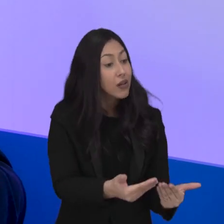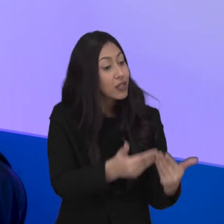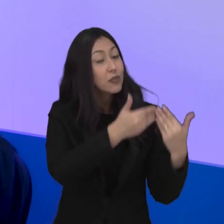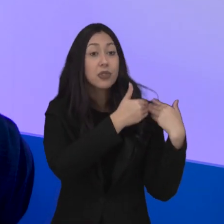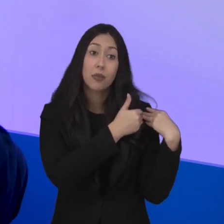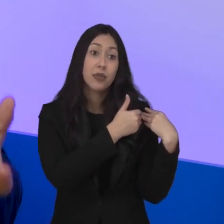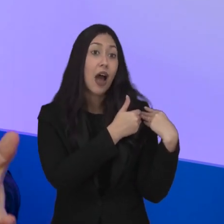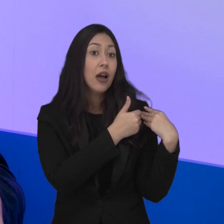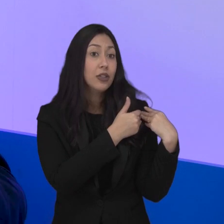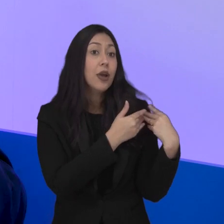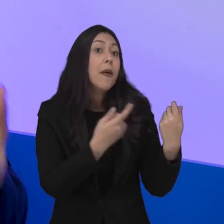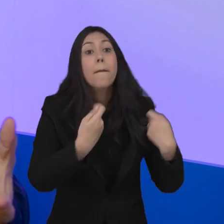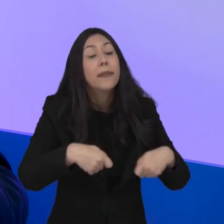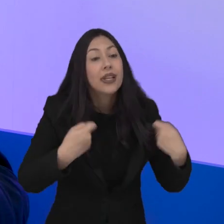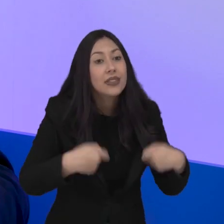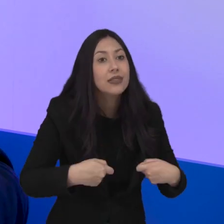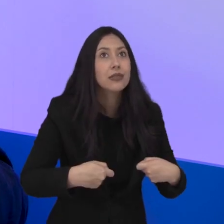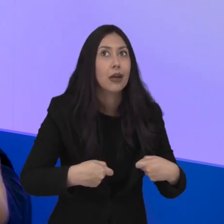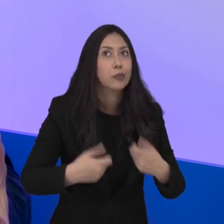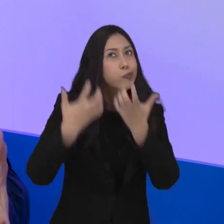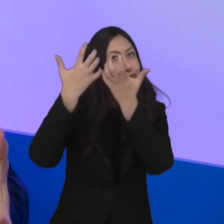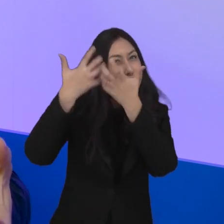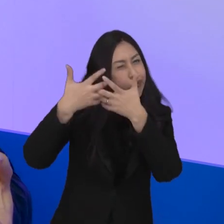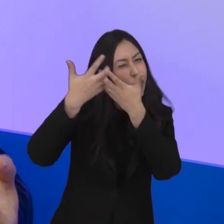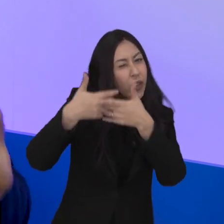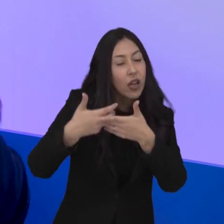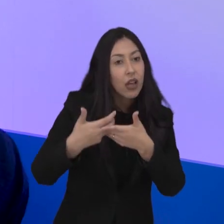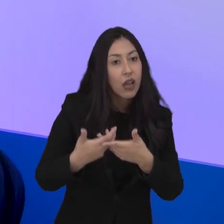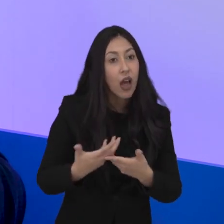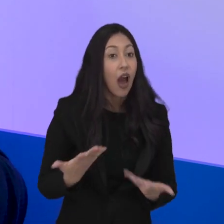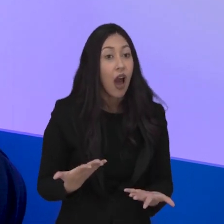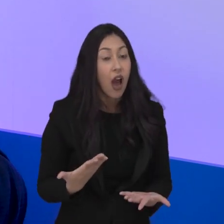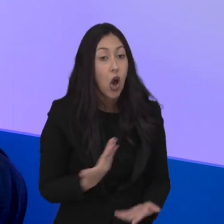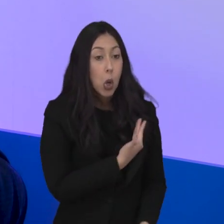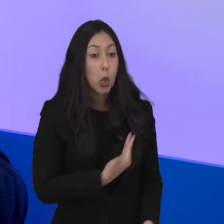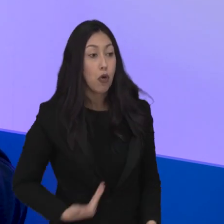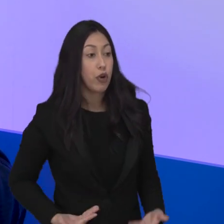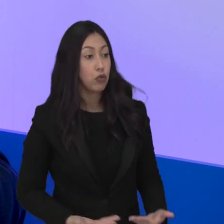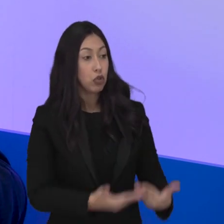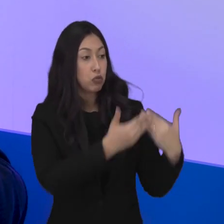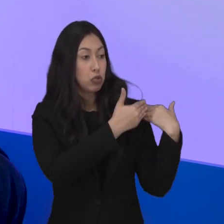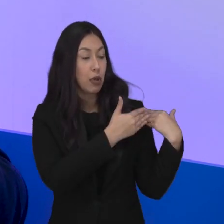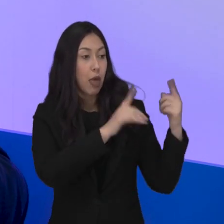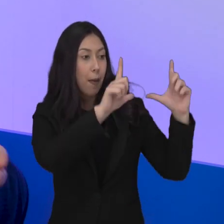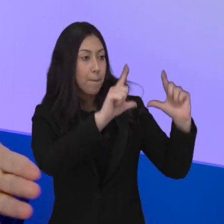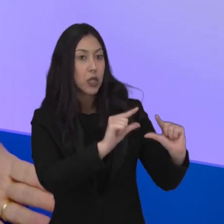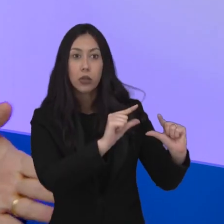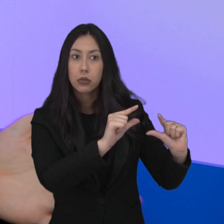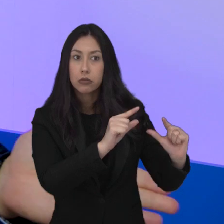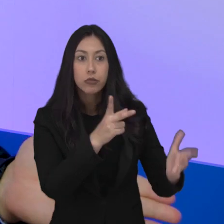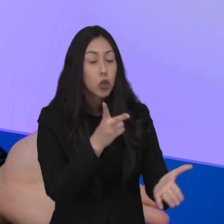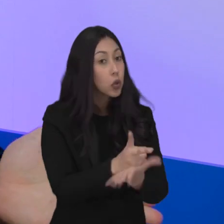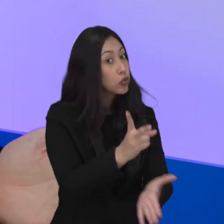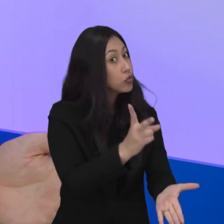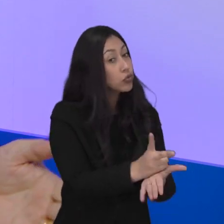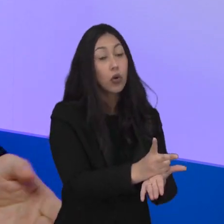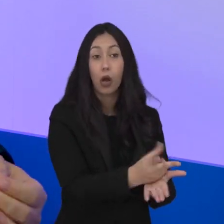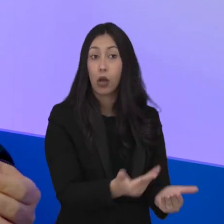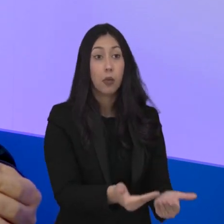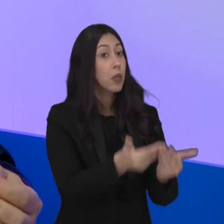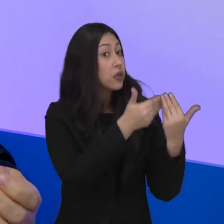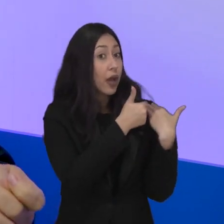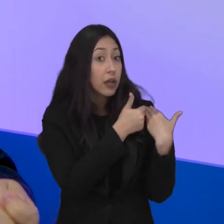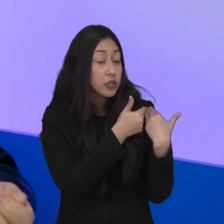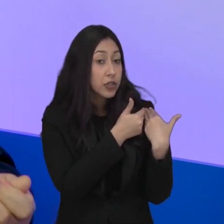nós precisamos trazer para esse tipo de discussão. Estado mínimo não é Estado inexistente, porque, como a gente acabou de explicar,